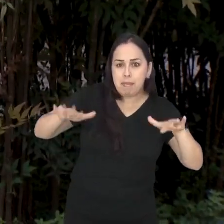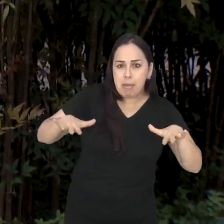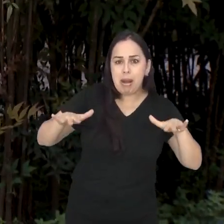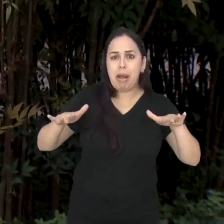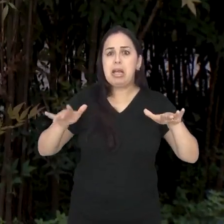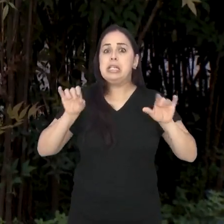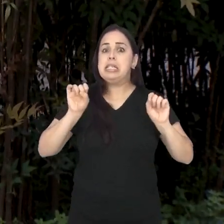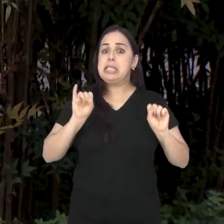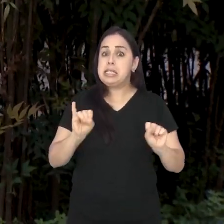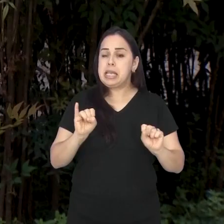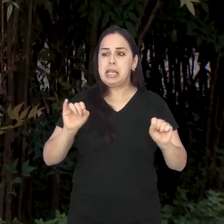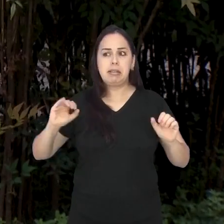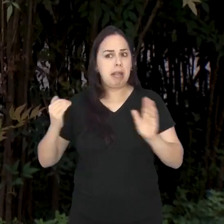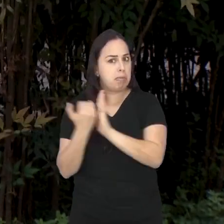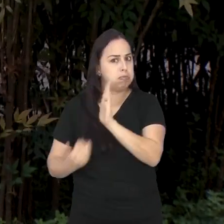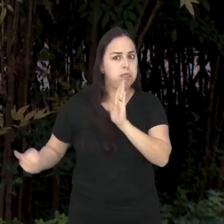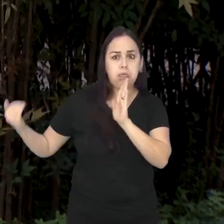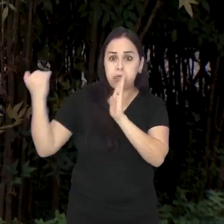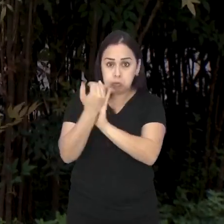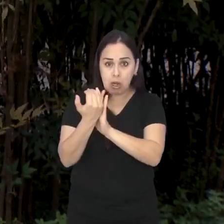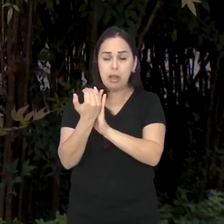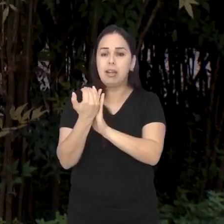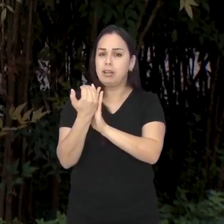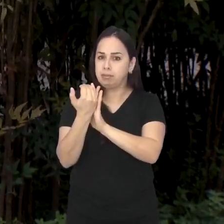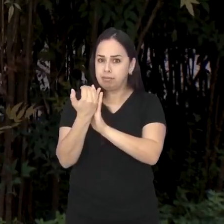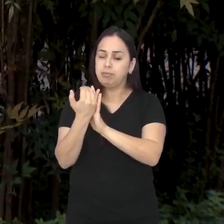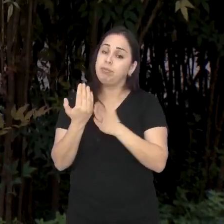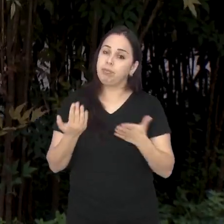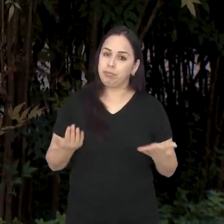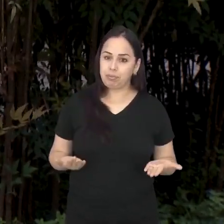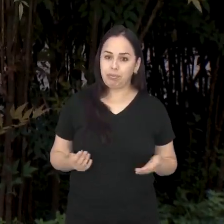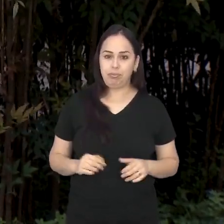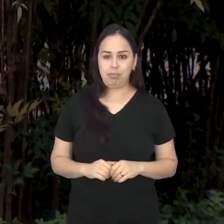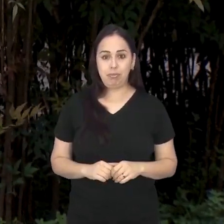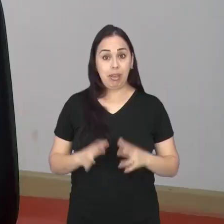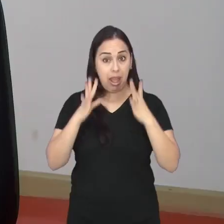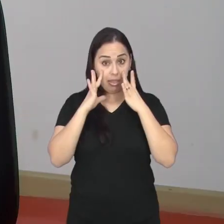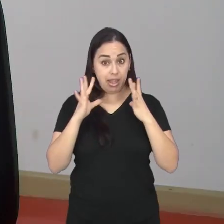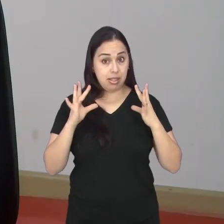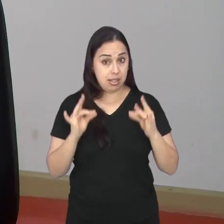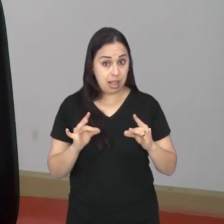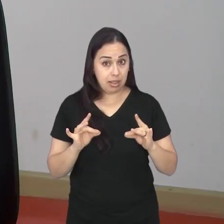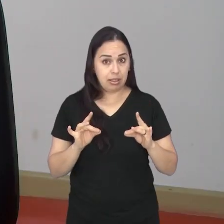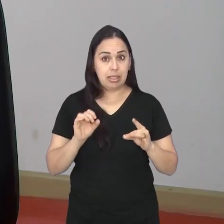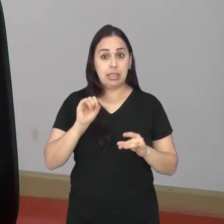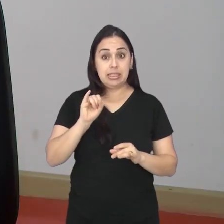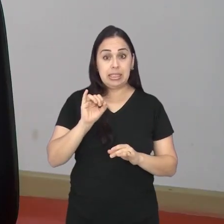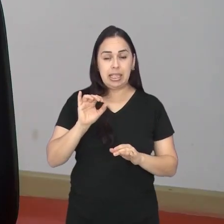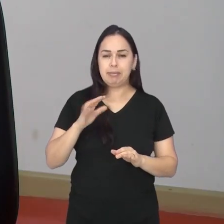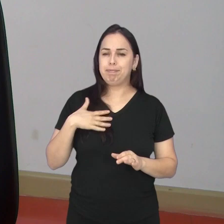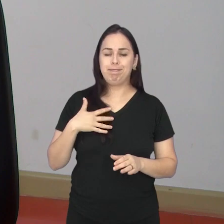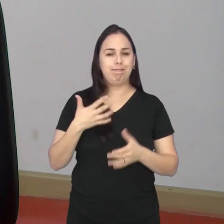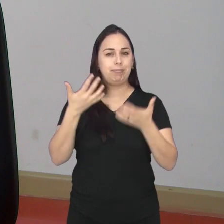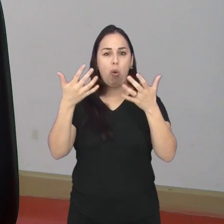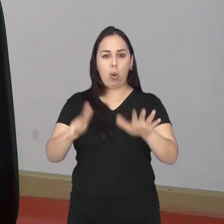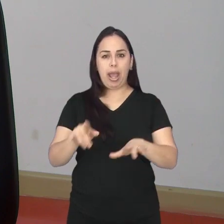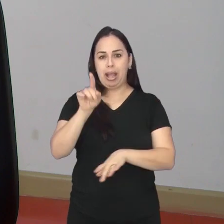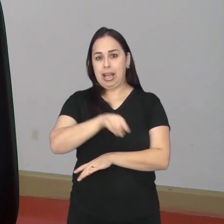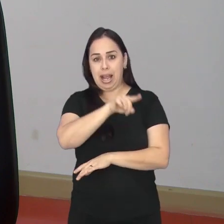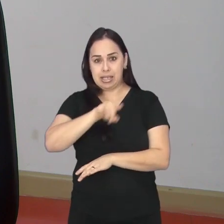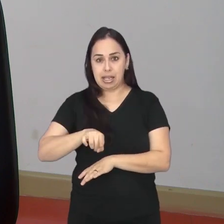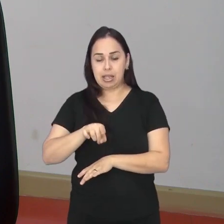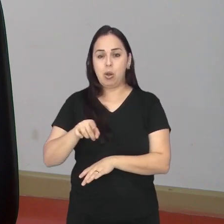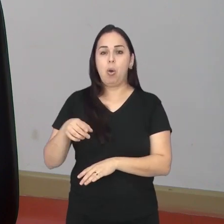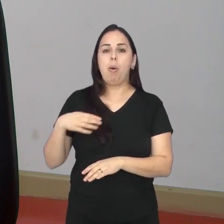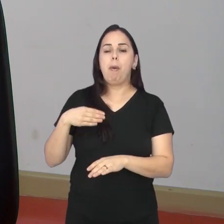valores, se está um valor abusivo ou se está na média, né, da praça. E atenção na hora do cancelamento.